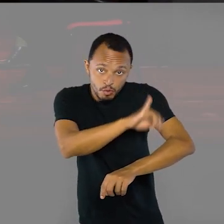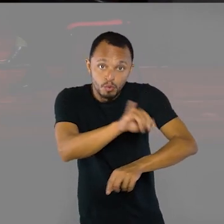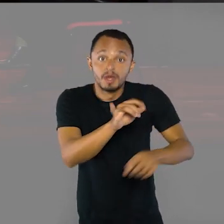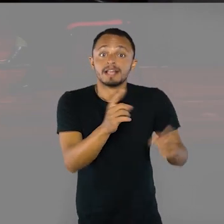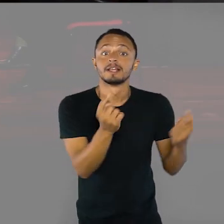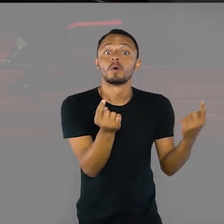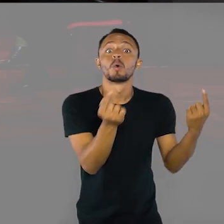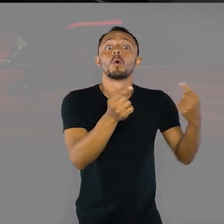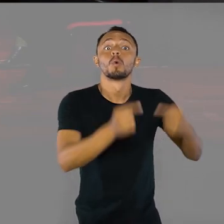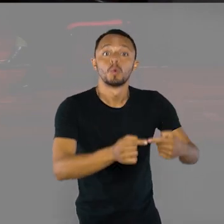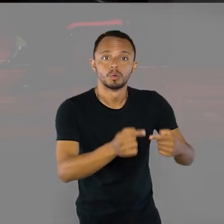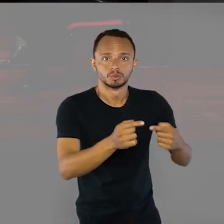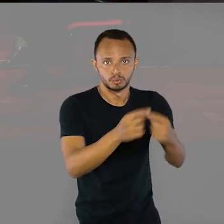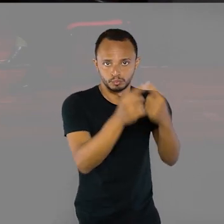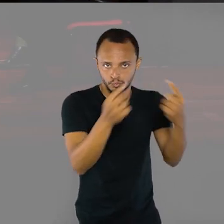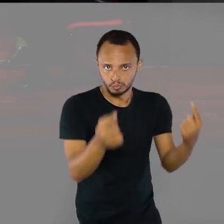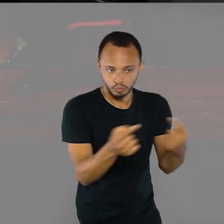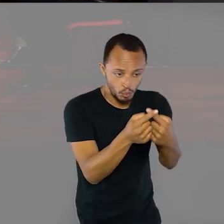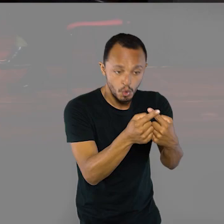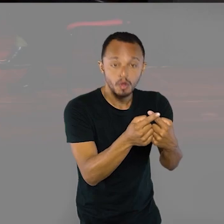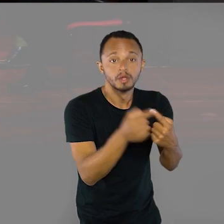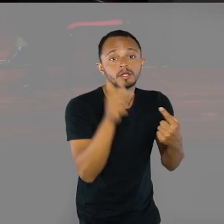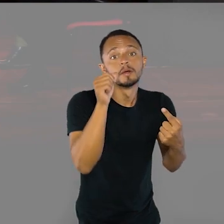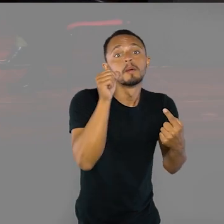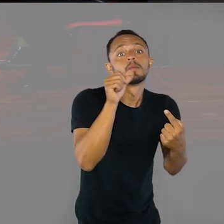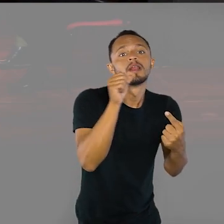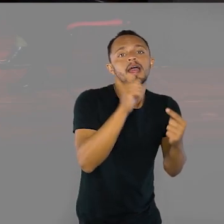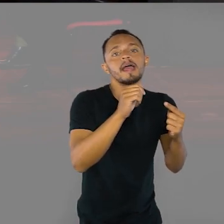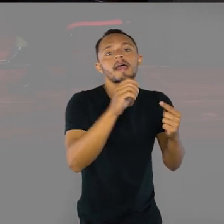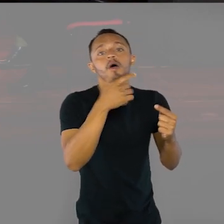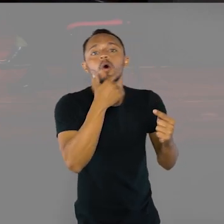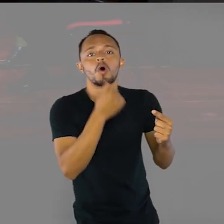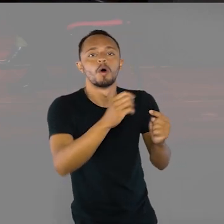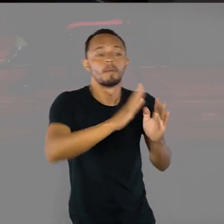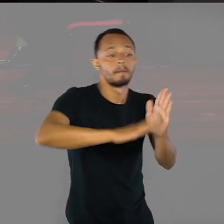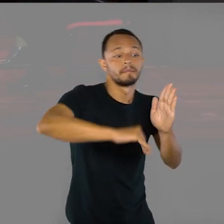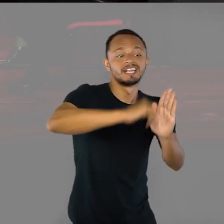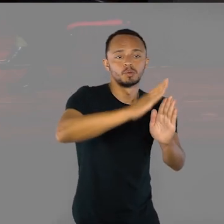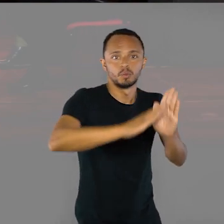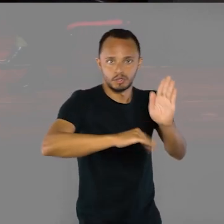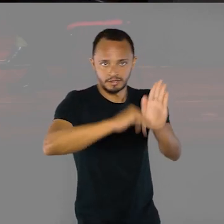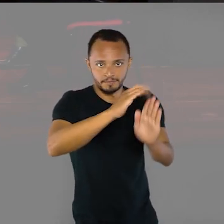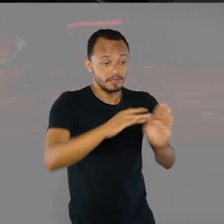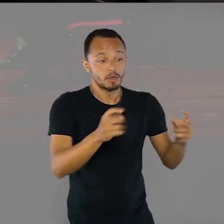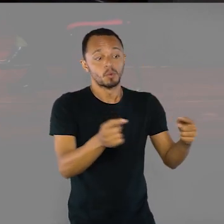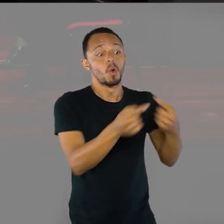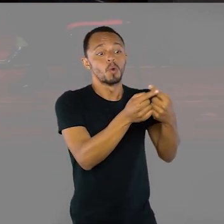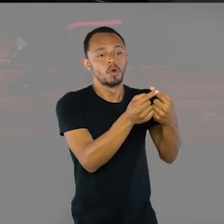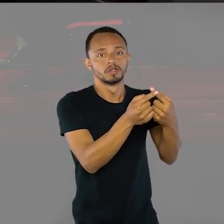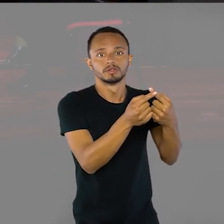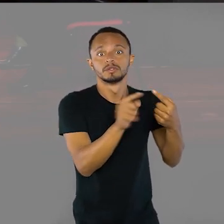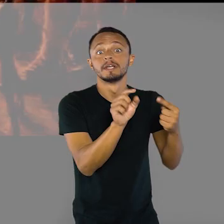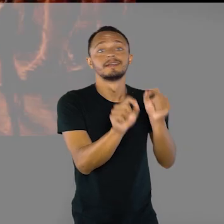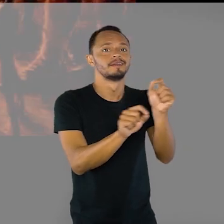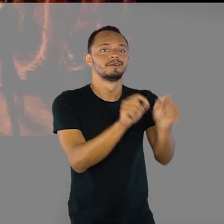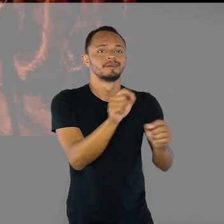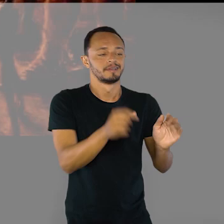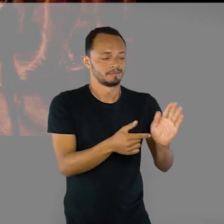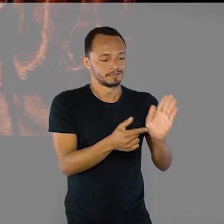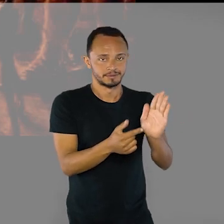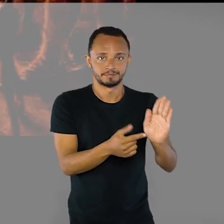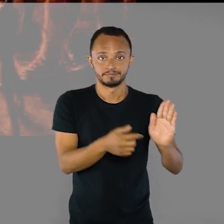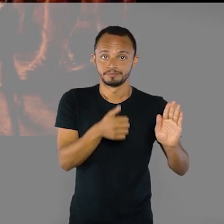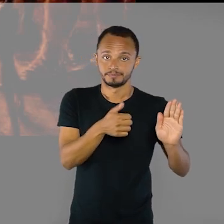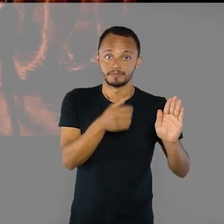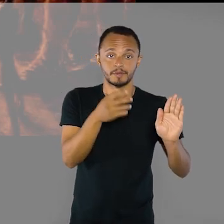pintoras também, né, com mulheres artistas, celebrando essa história a partir de pintura. Nós temos aqui, por exemplo, Essa pintura,